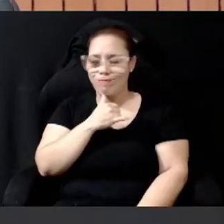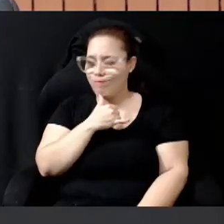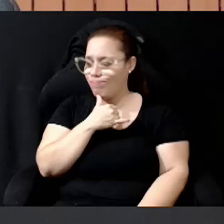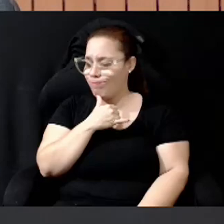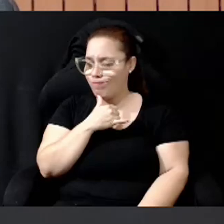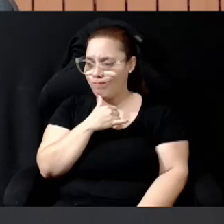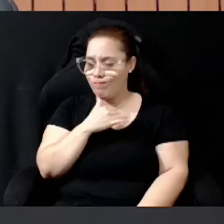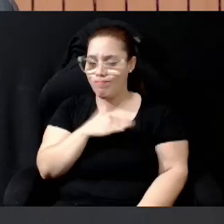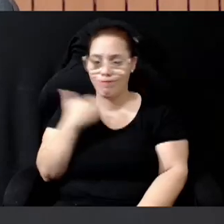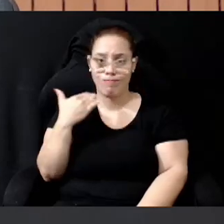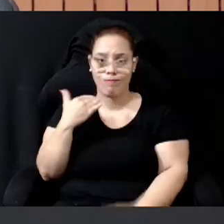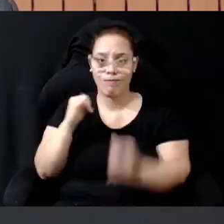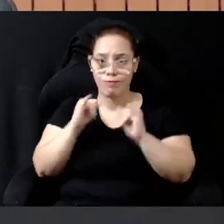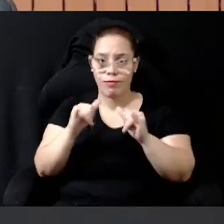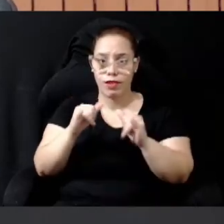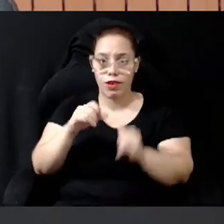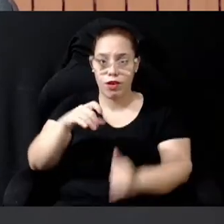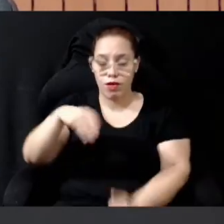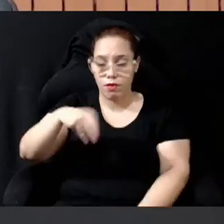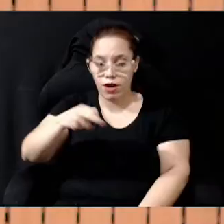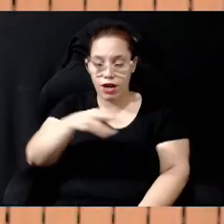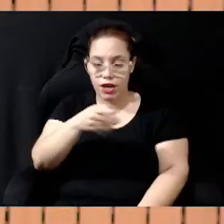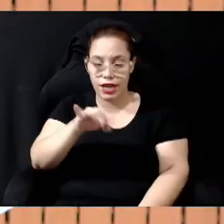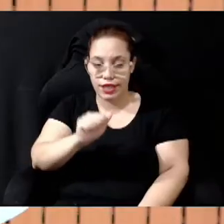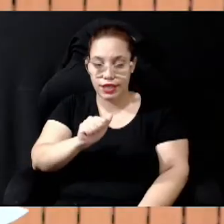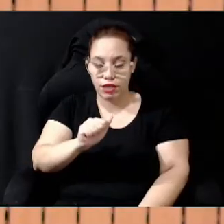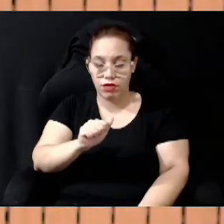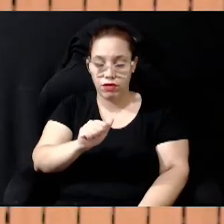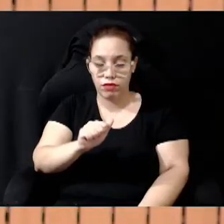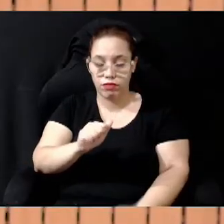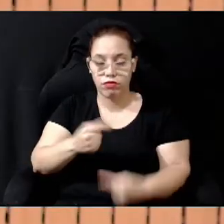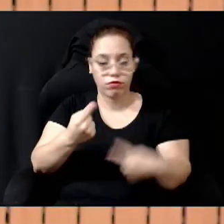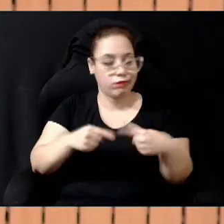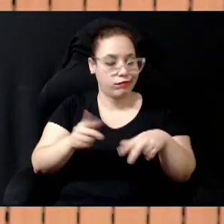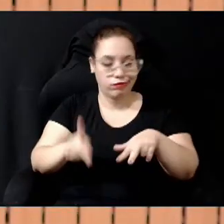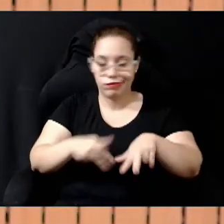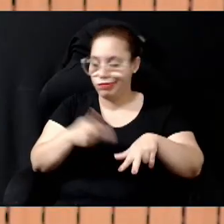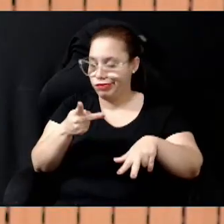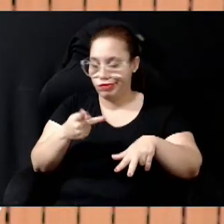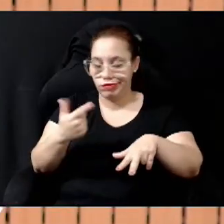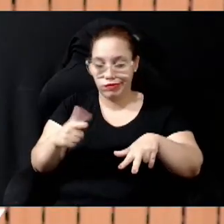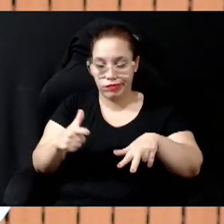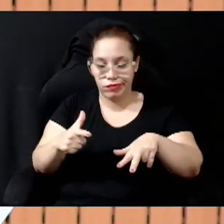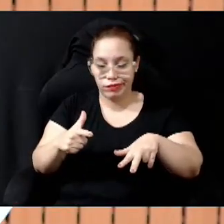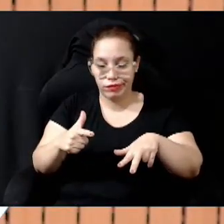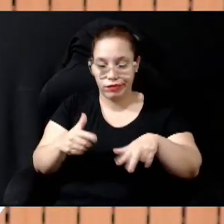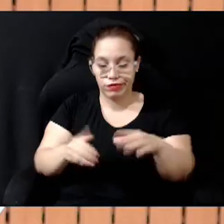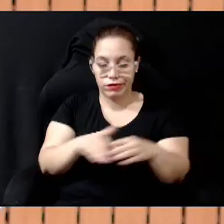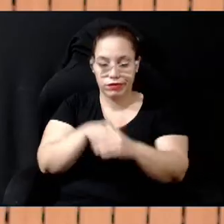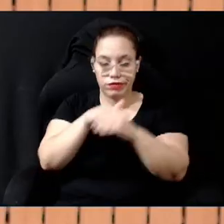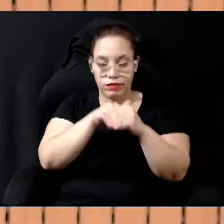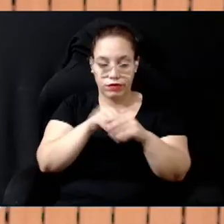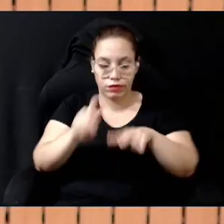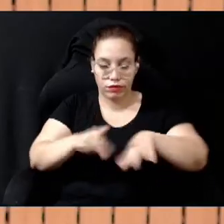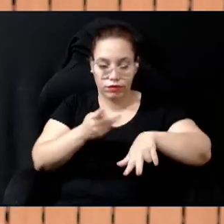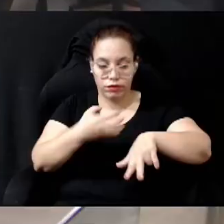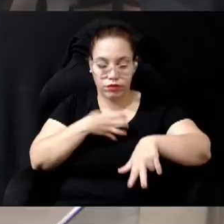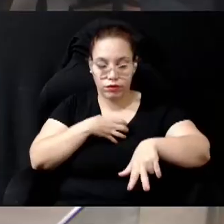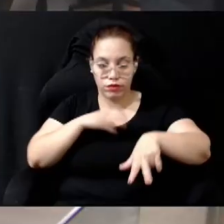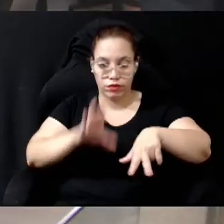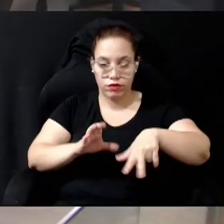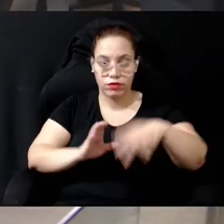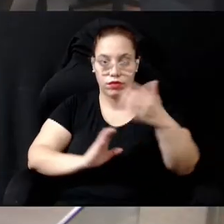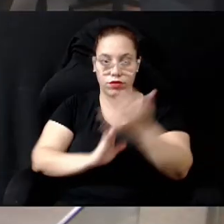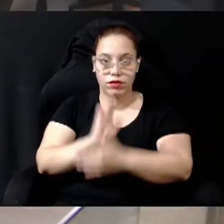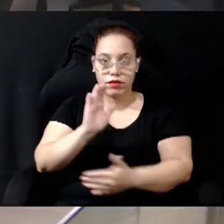Anunciação Marquesa dos Santos Almeida. Em discussão, não havendo vereador a discutir, em votação. Vereadores favoráveis permaneçam como estão.